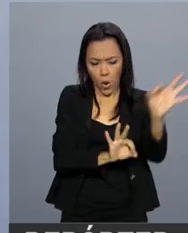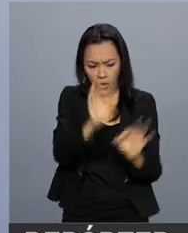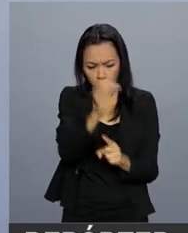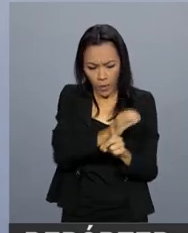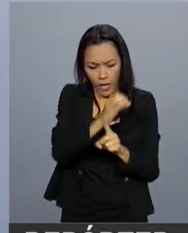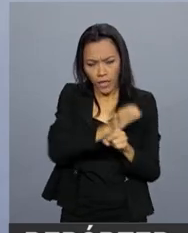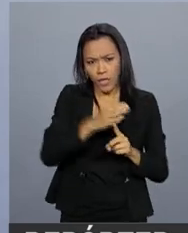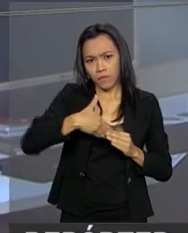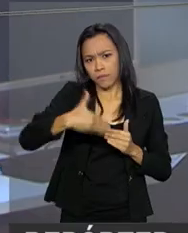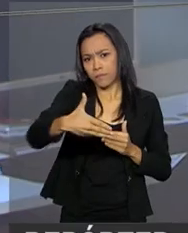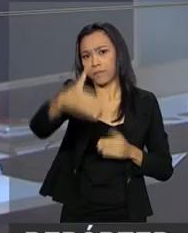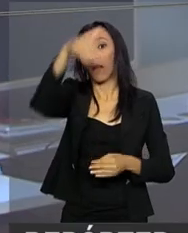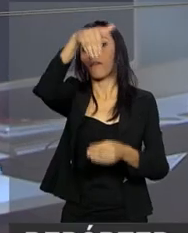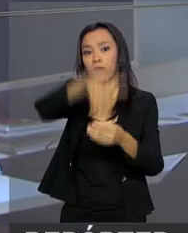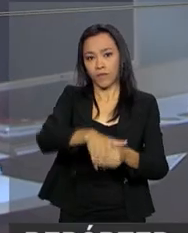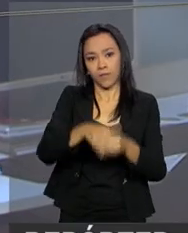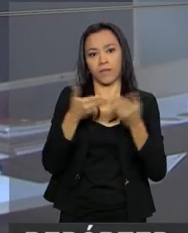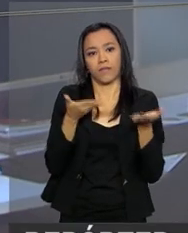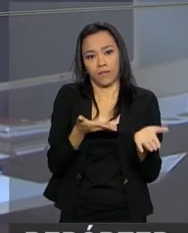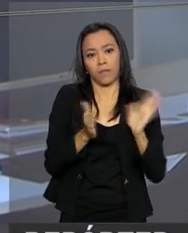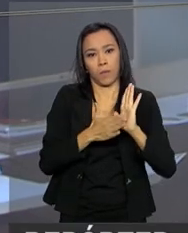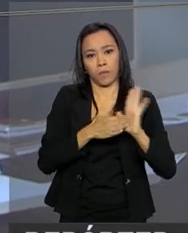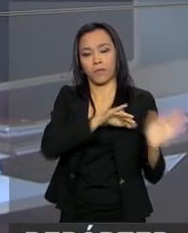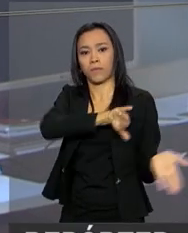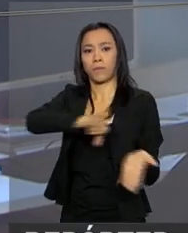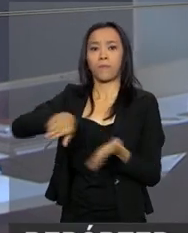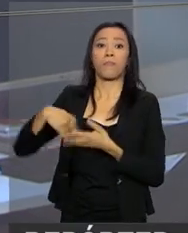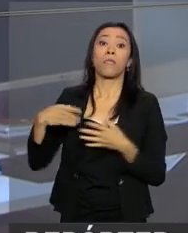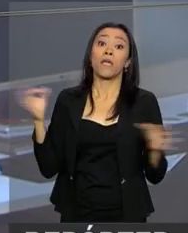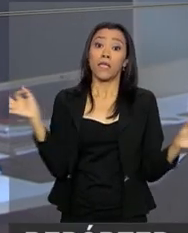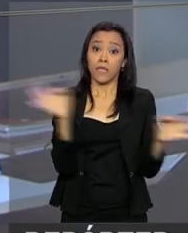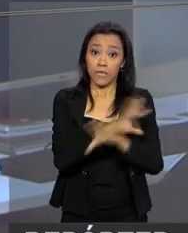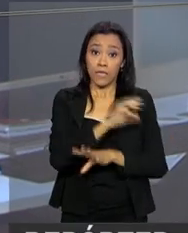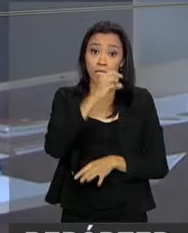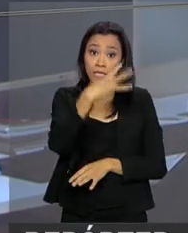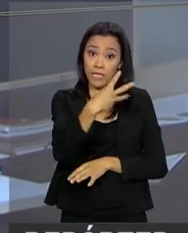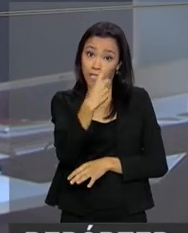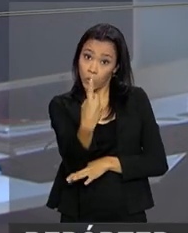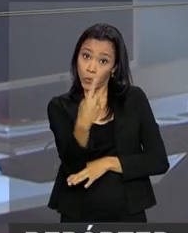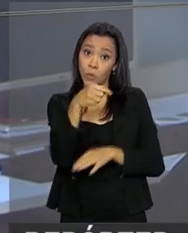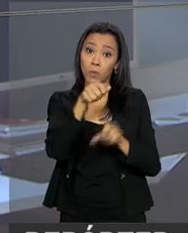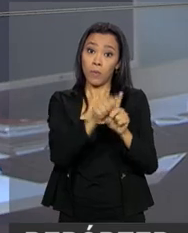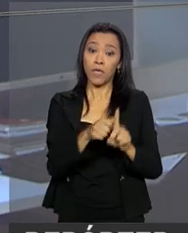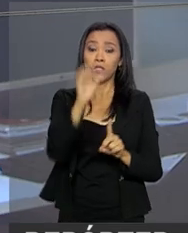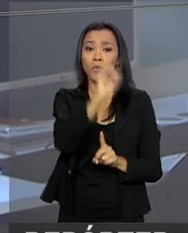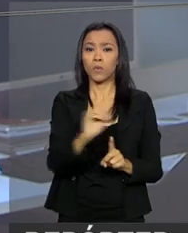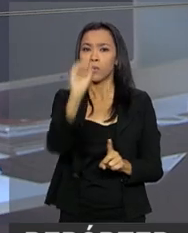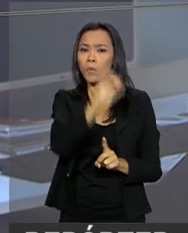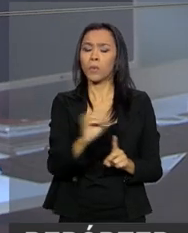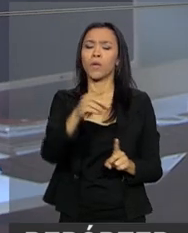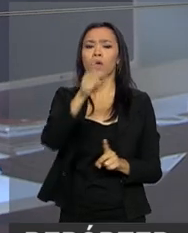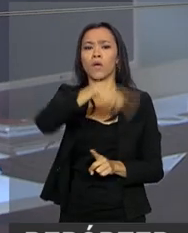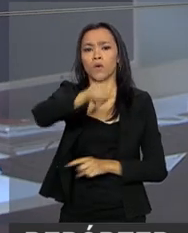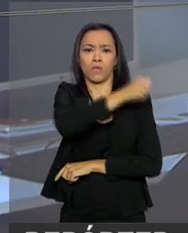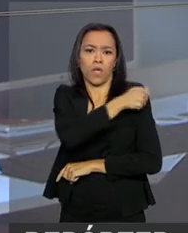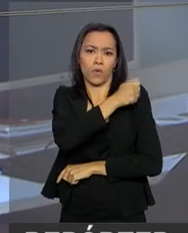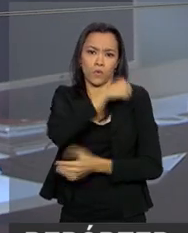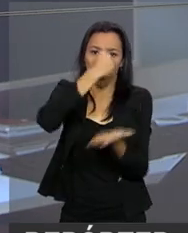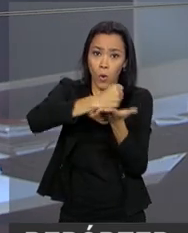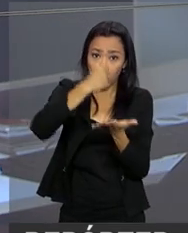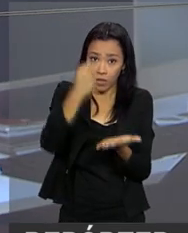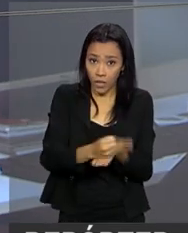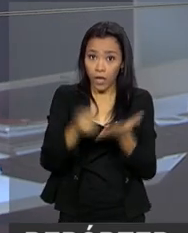votação dessa matéria. Termina no dia 31 de outubro o prazo para os estudantes renovarem os contratos do Fundo